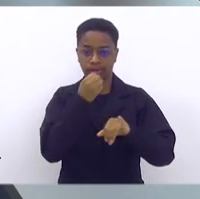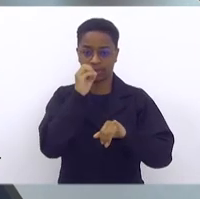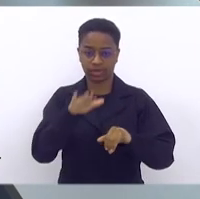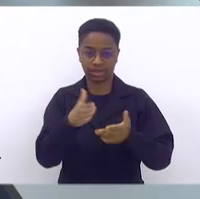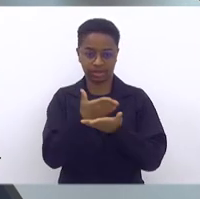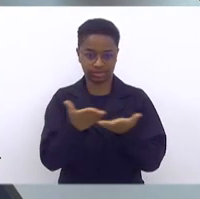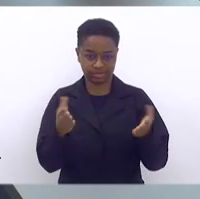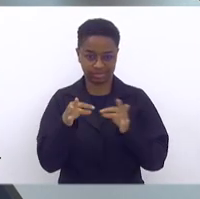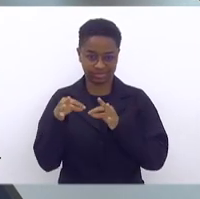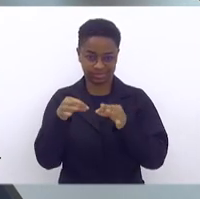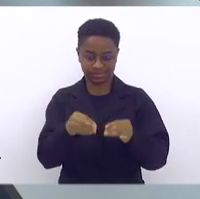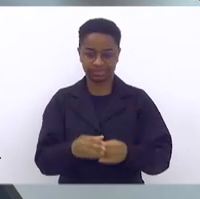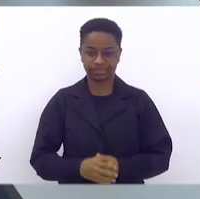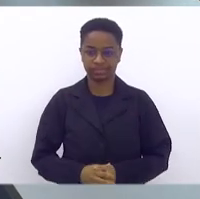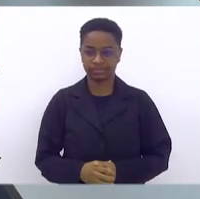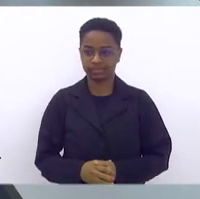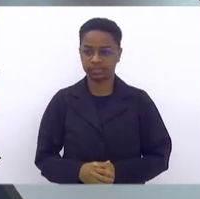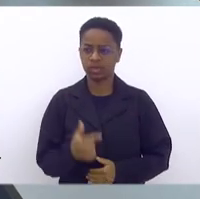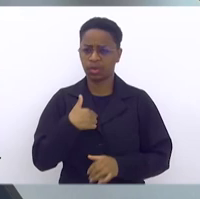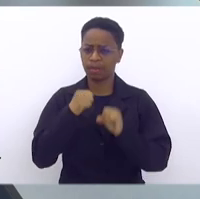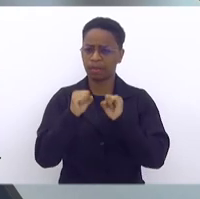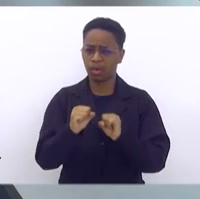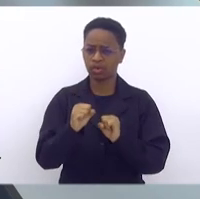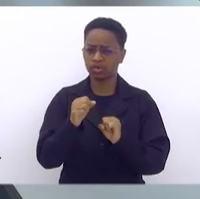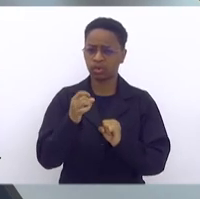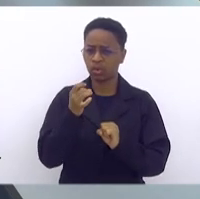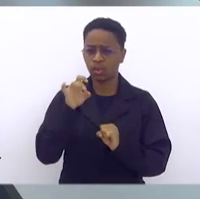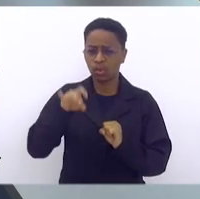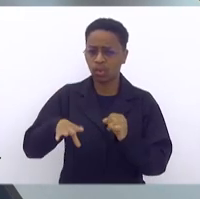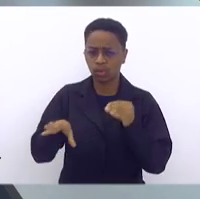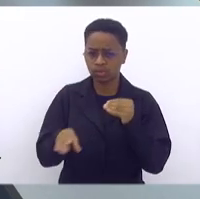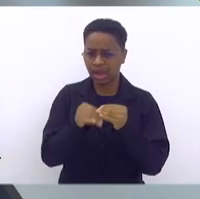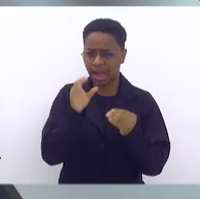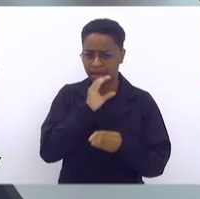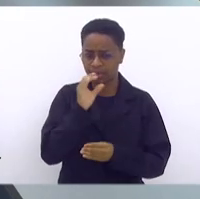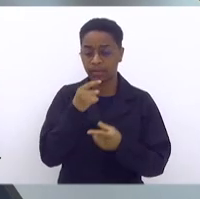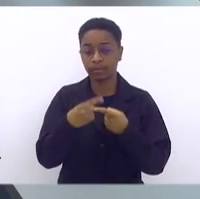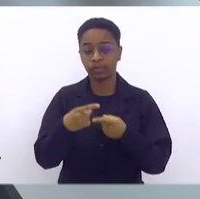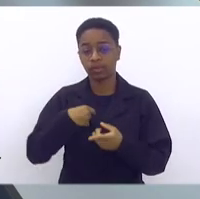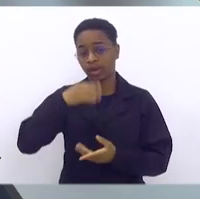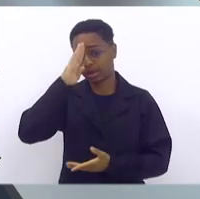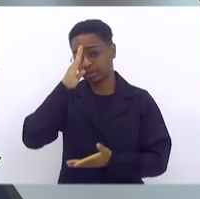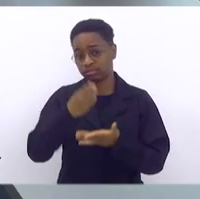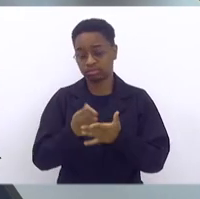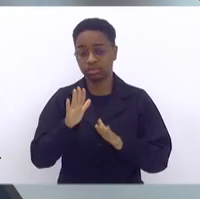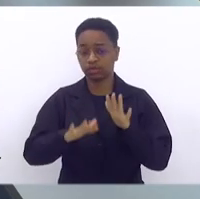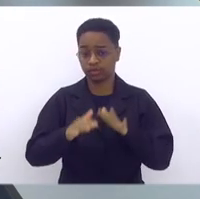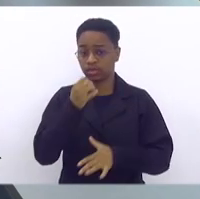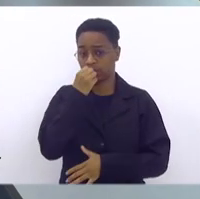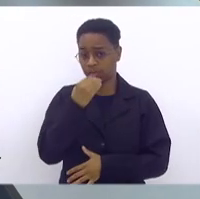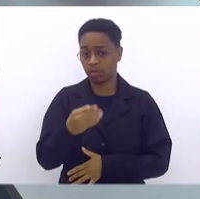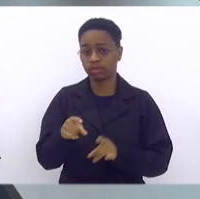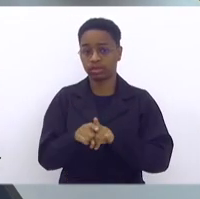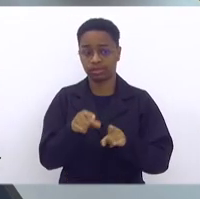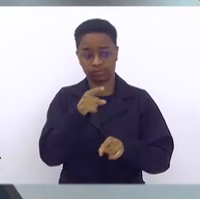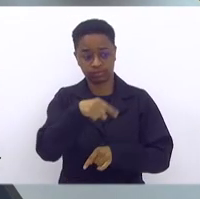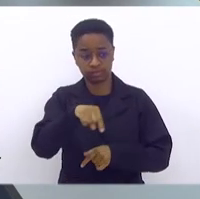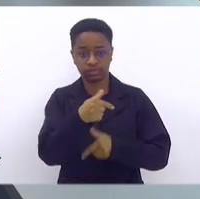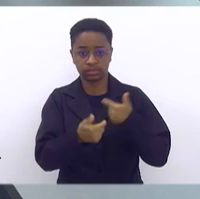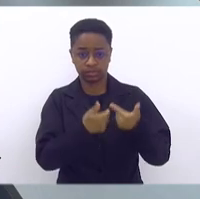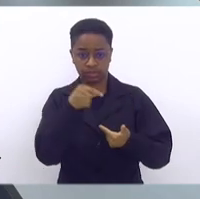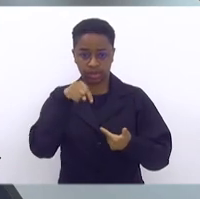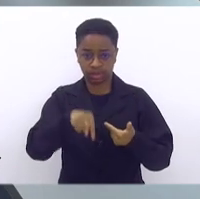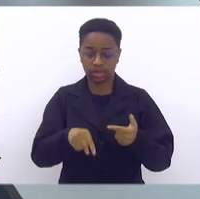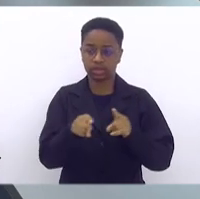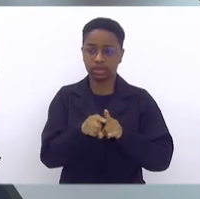todos. Posso realizar um último adendo, claro, muito rápido? Com certeza. Que eu acredito que pode ser útil, inclusive, para os trabalhos da comissão, até para a